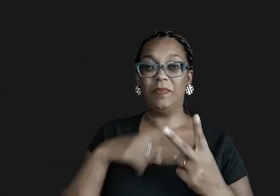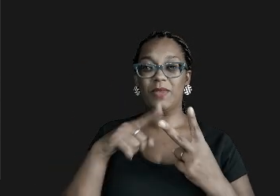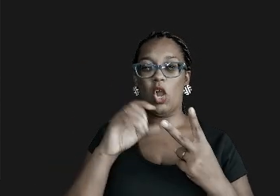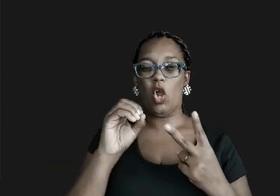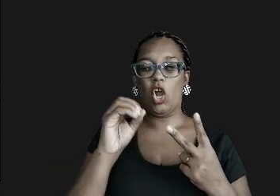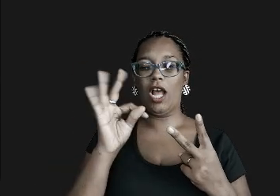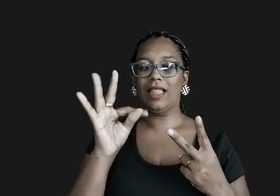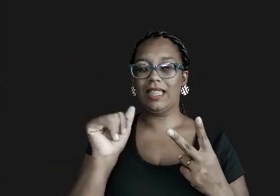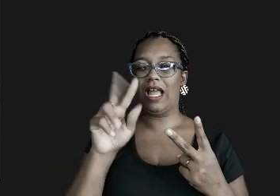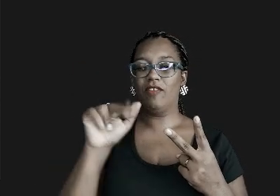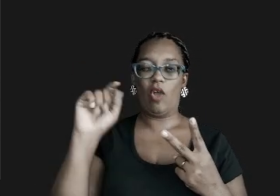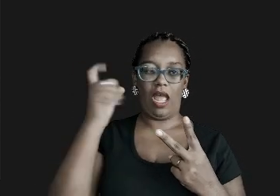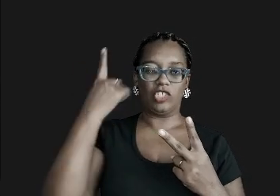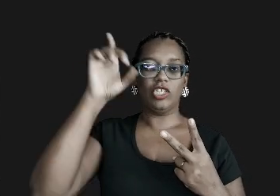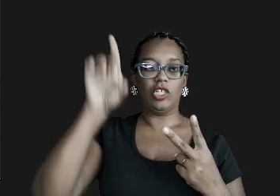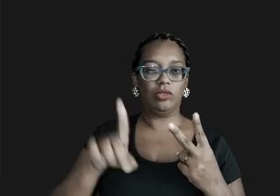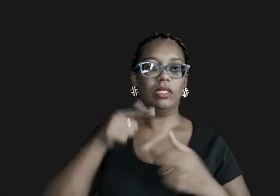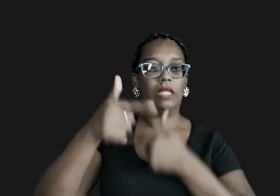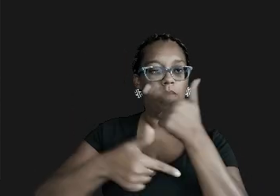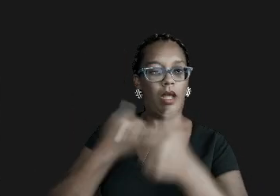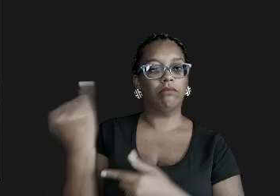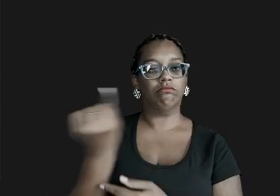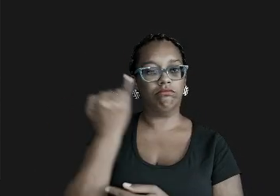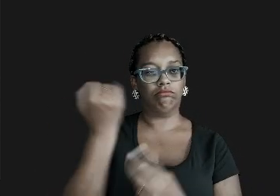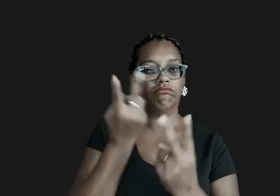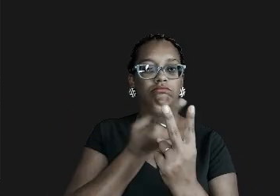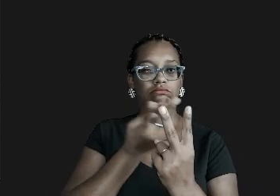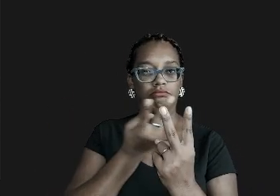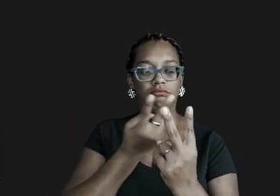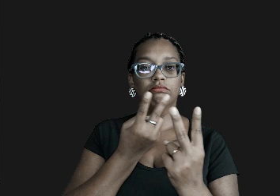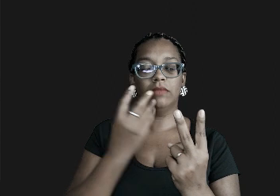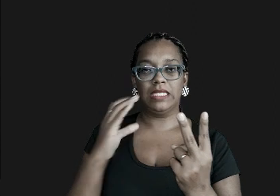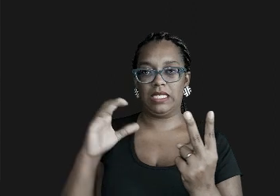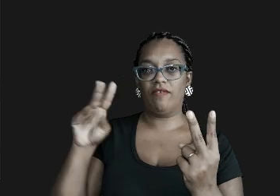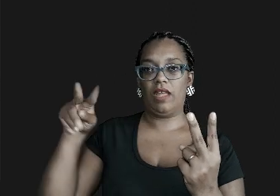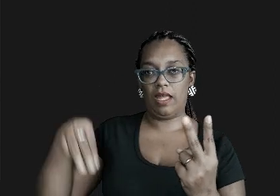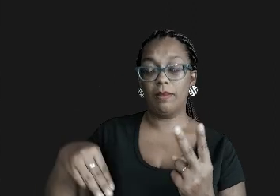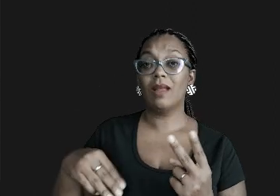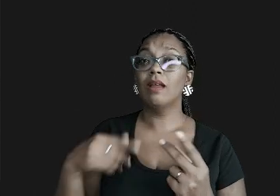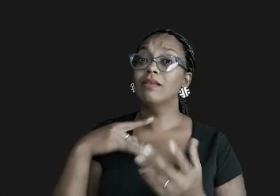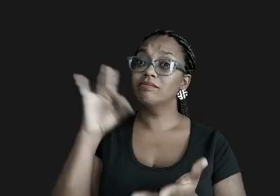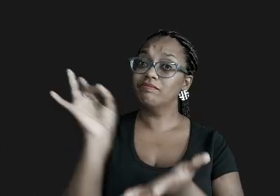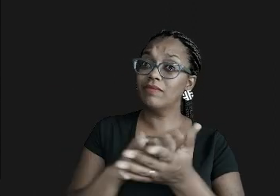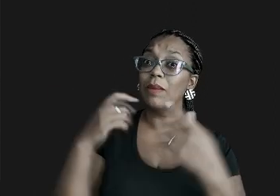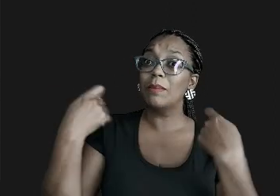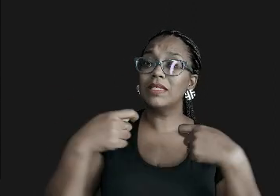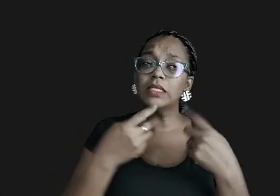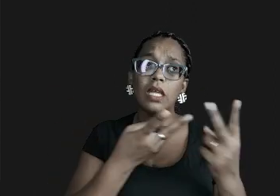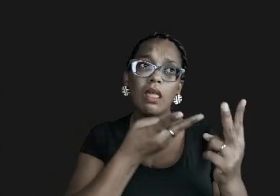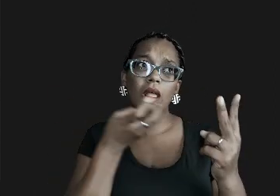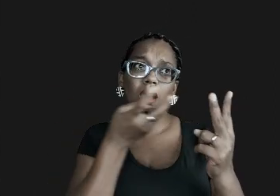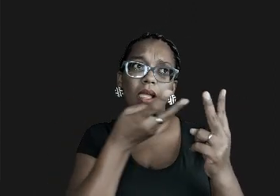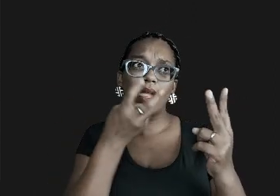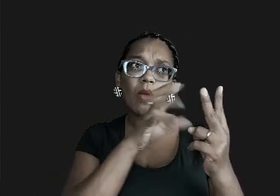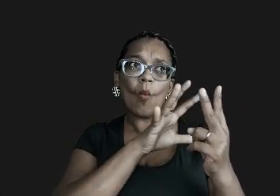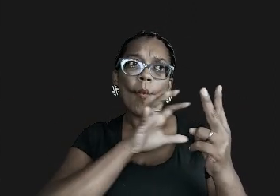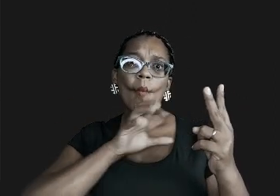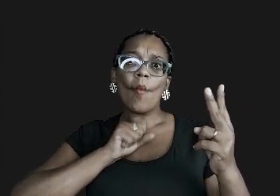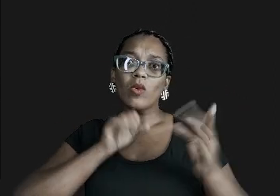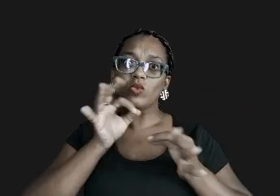yazbek são ex-diretores que fizeram trabalhos importantes para cvm e a gente realmente precisa beber na fonte do